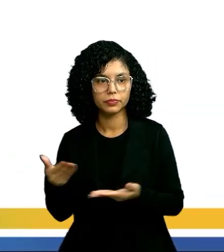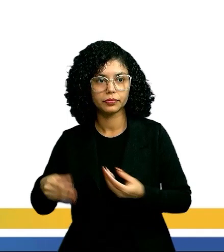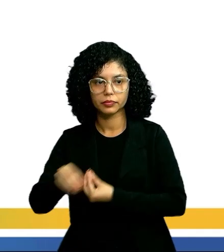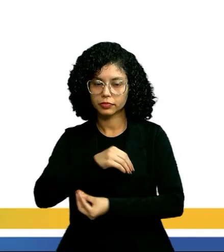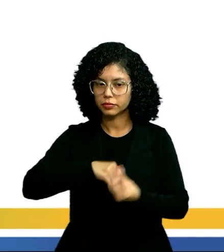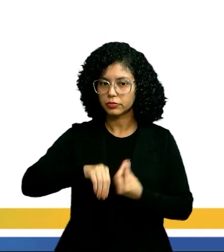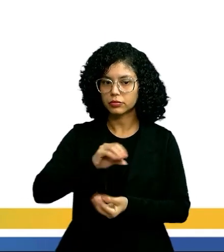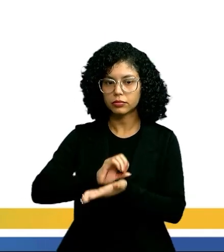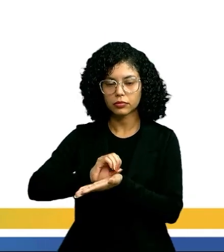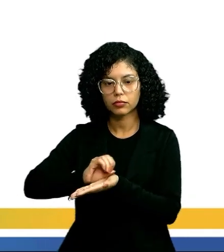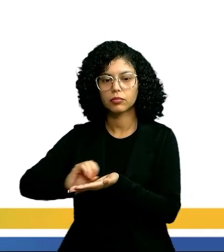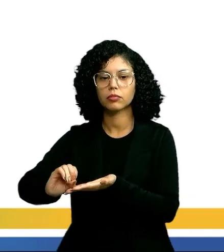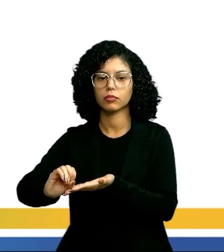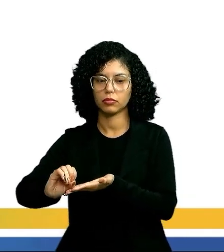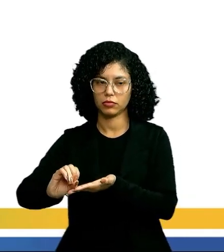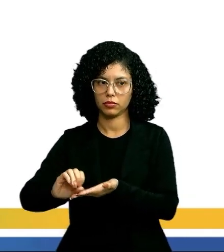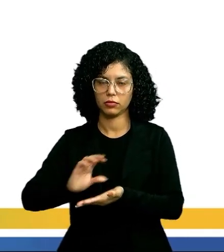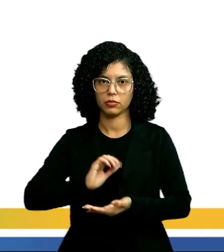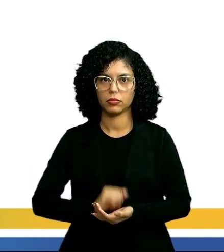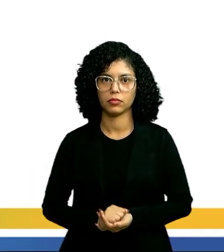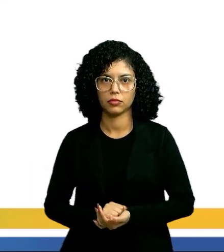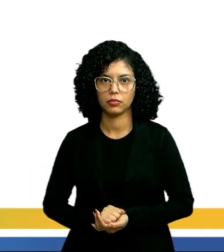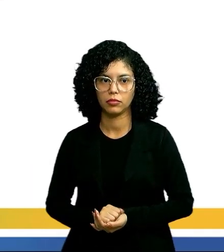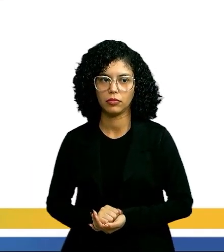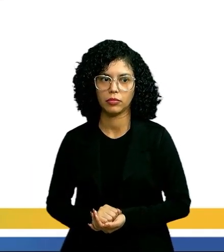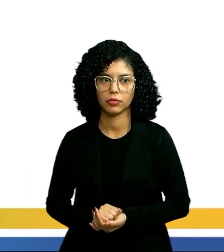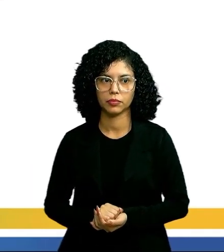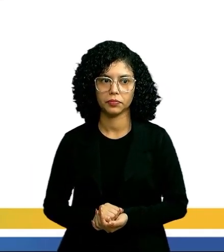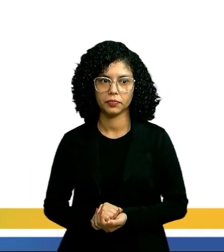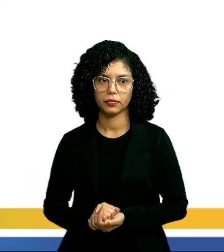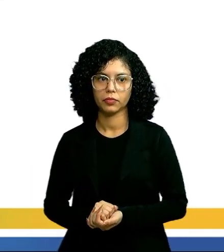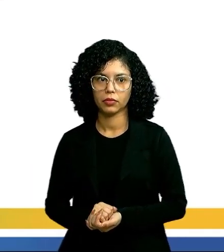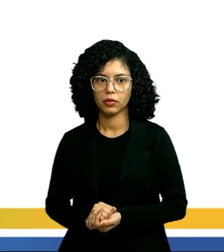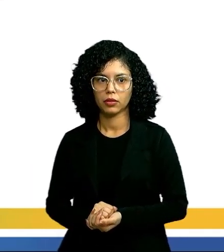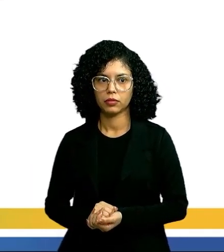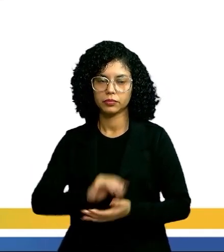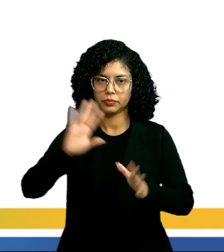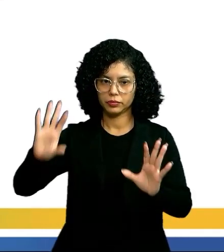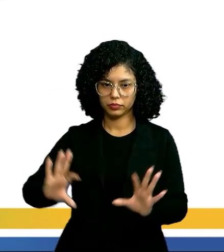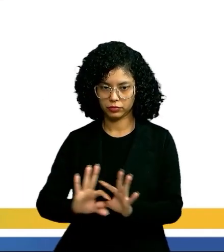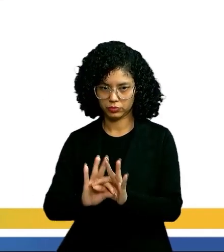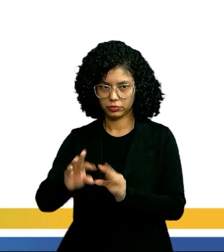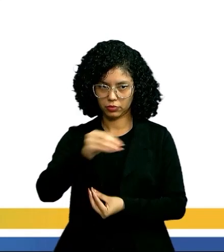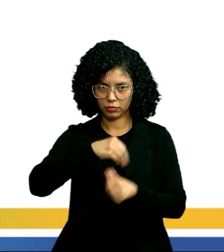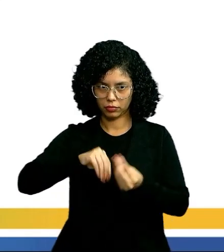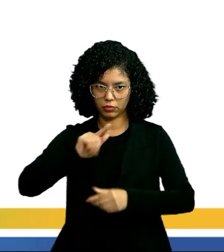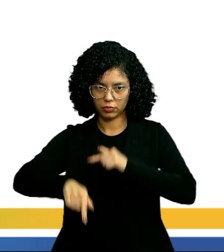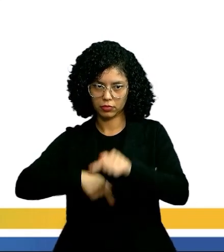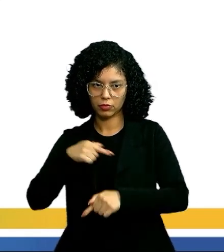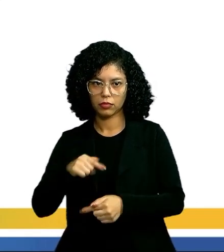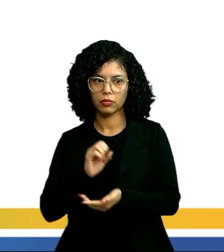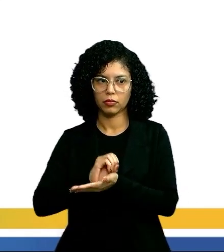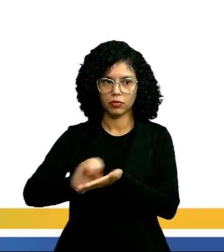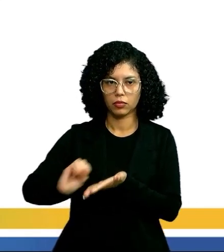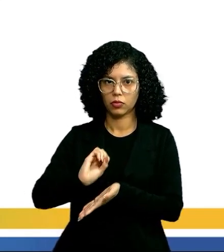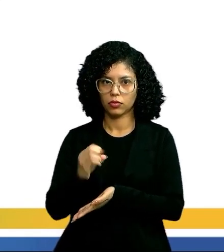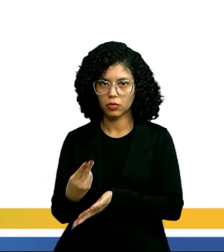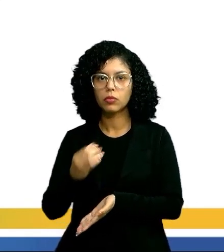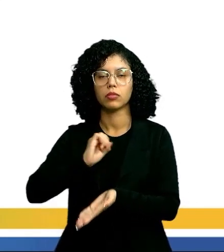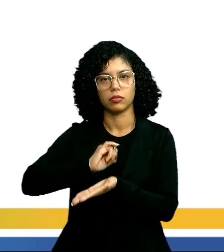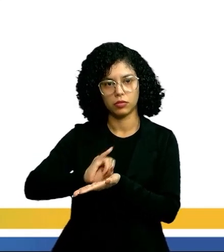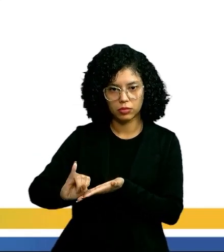hoje é com relação às reações orgânicas. Em uma reação química, seja orgânica